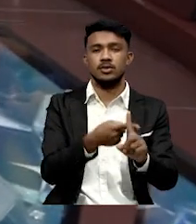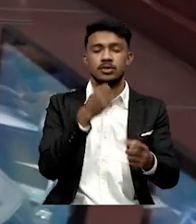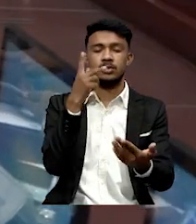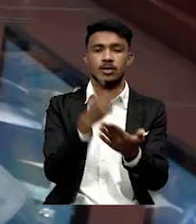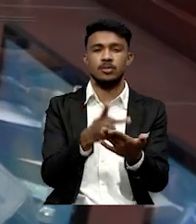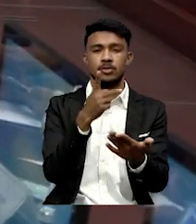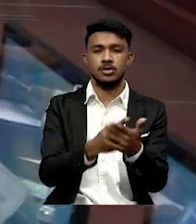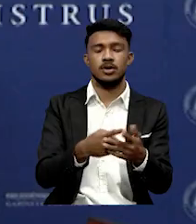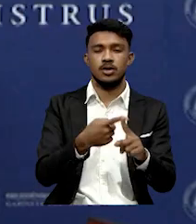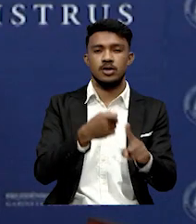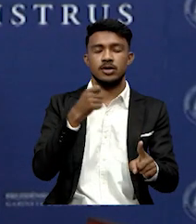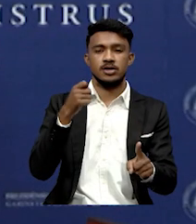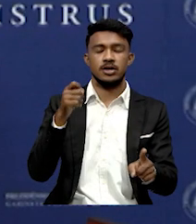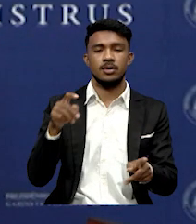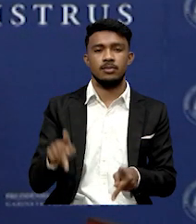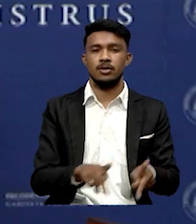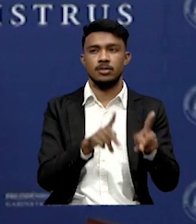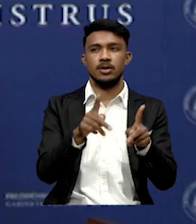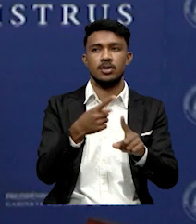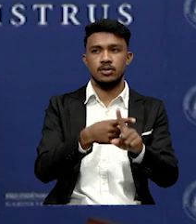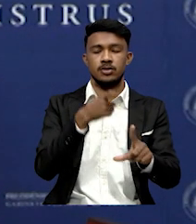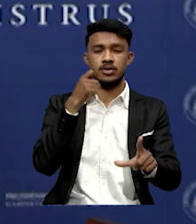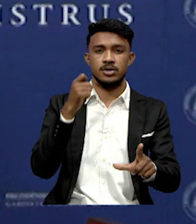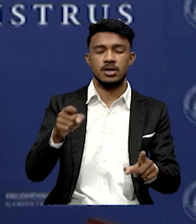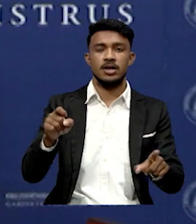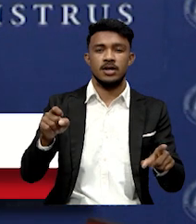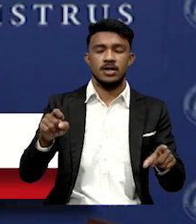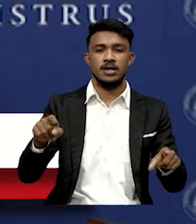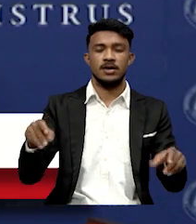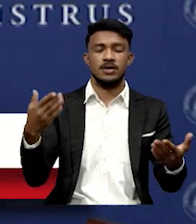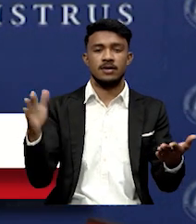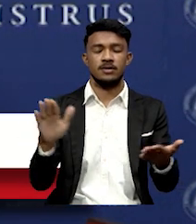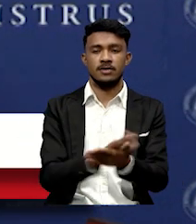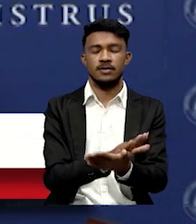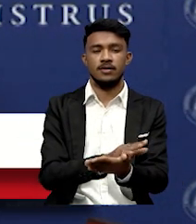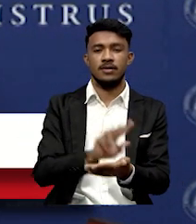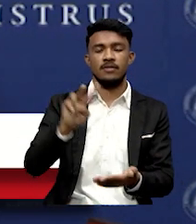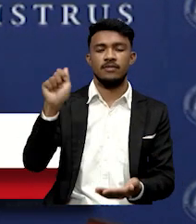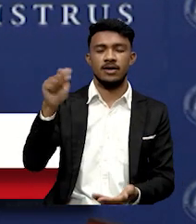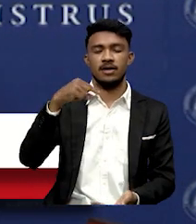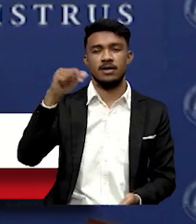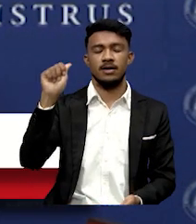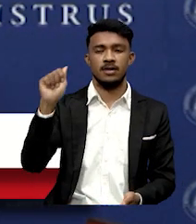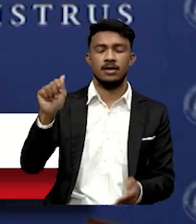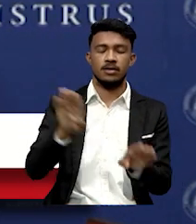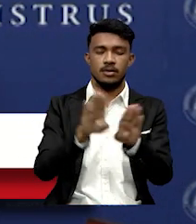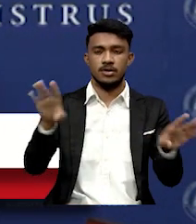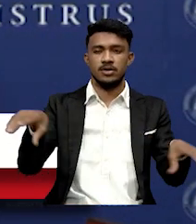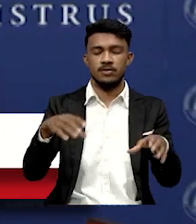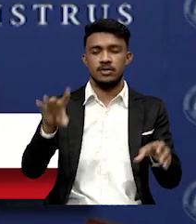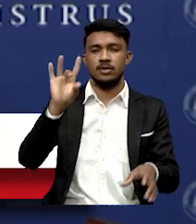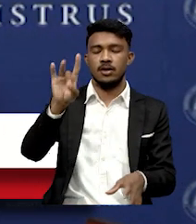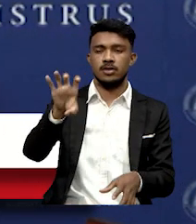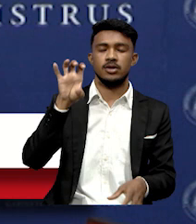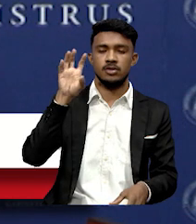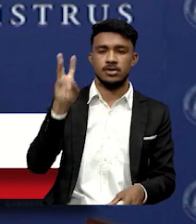comissão função pública. Rússia Total Vaga 866, ba promoção, nebe define a resolução